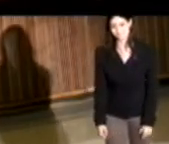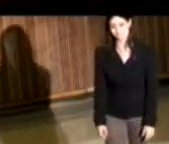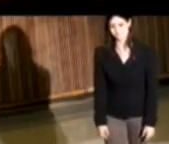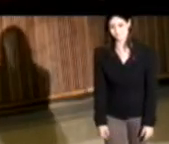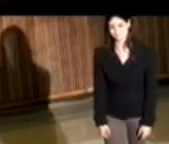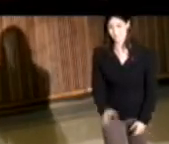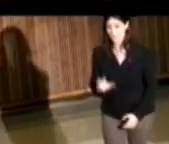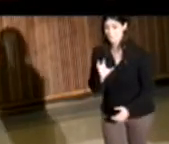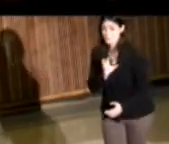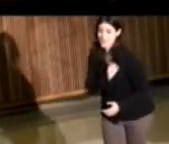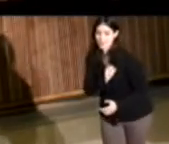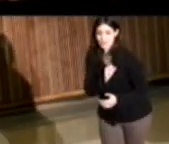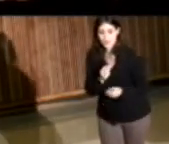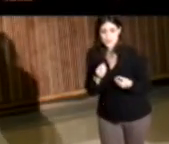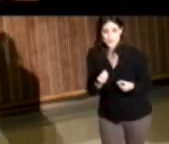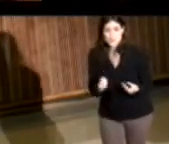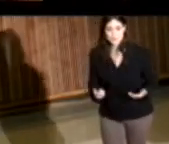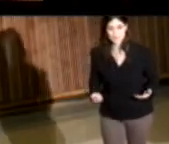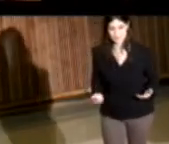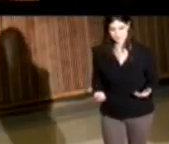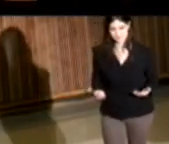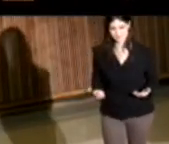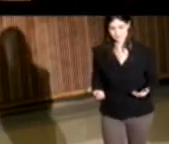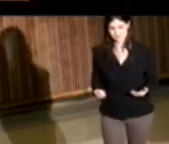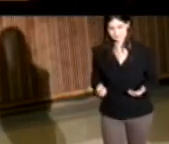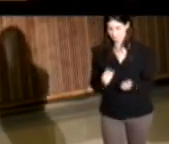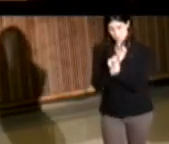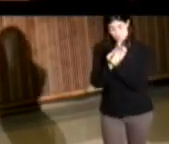Amar, então, de jeito nenhum.